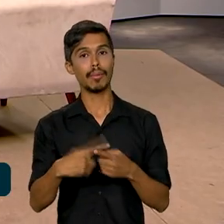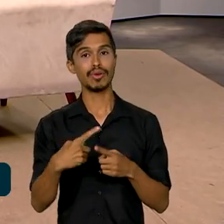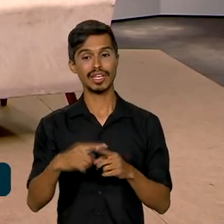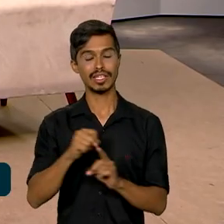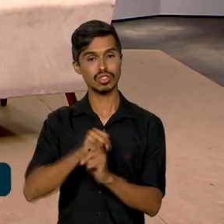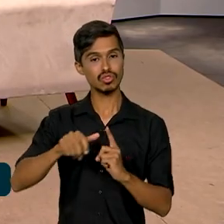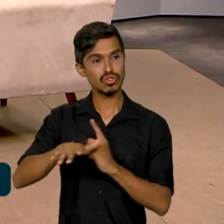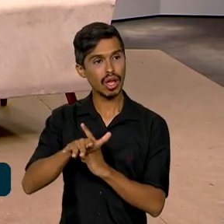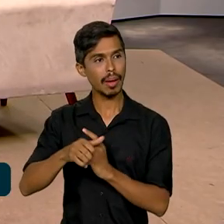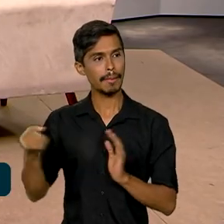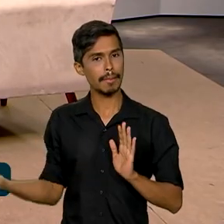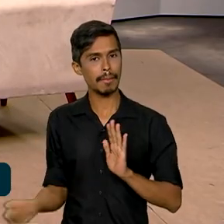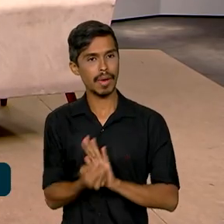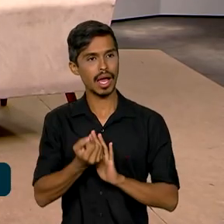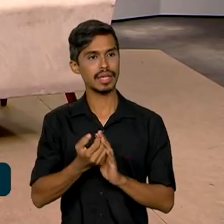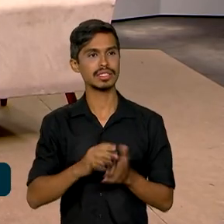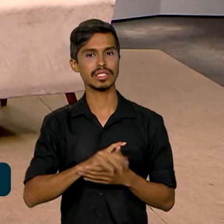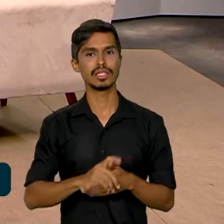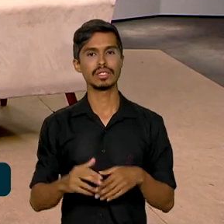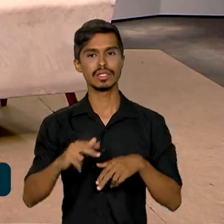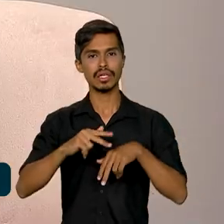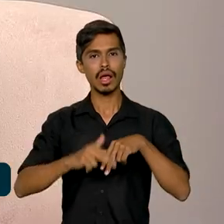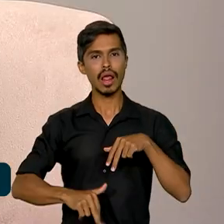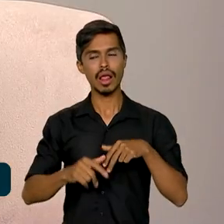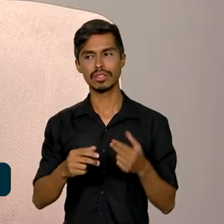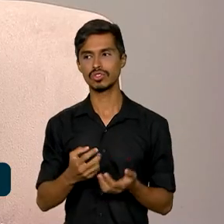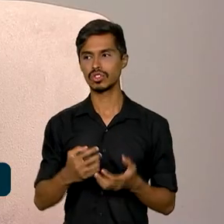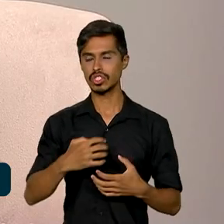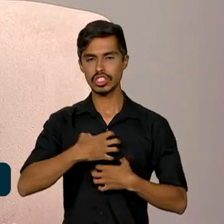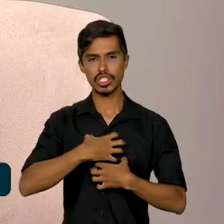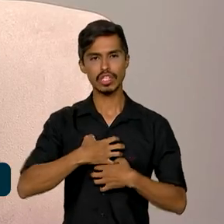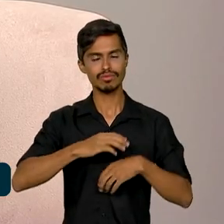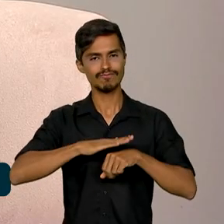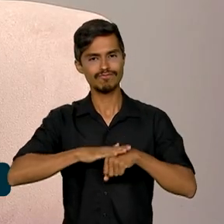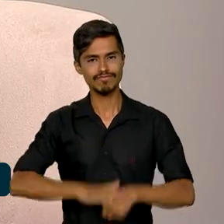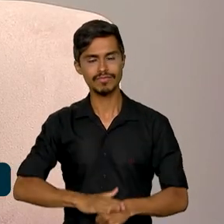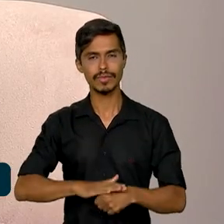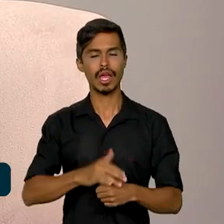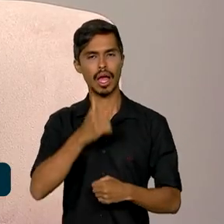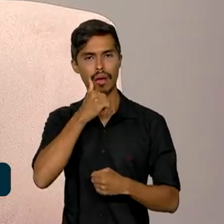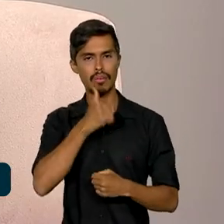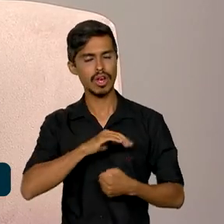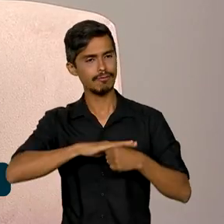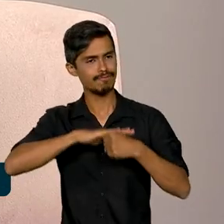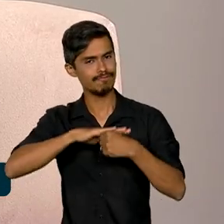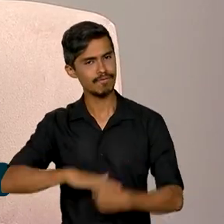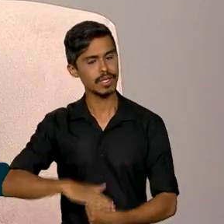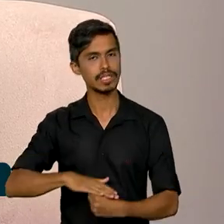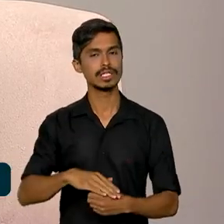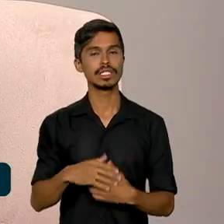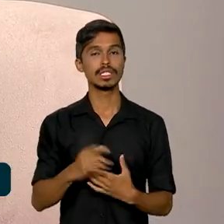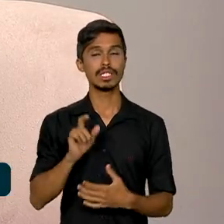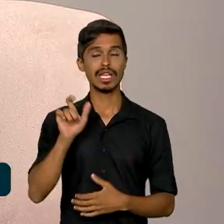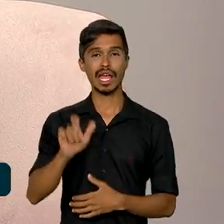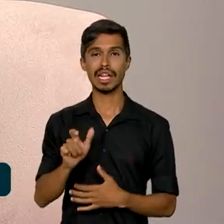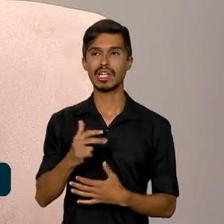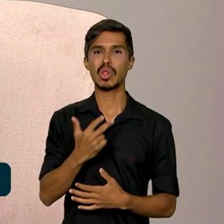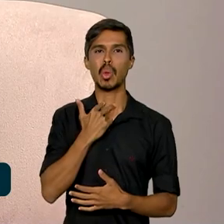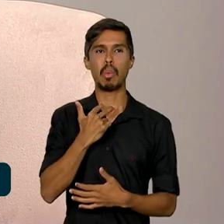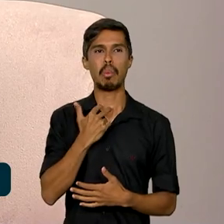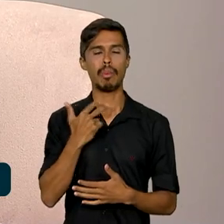sociedade marcada pela misoginia, pela opressão à mulher que a impede de